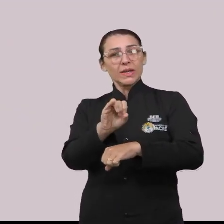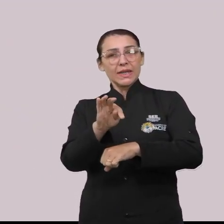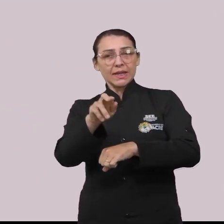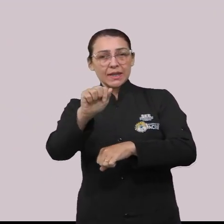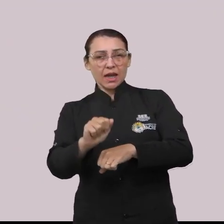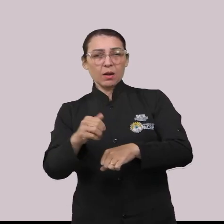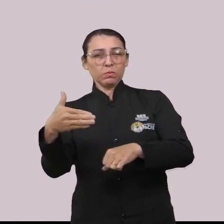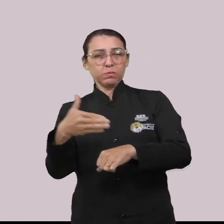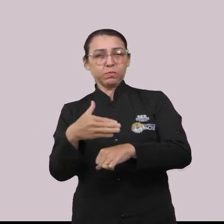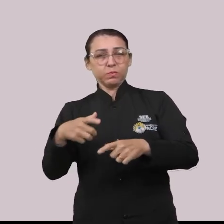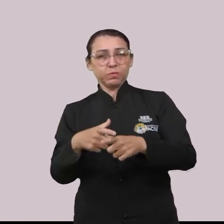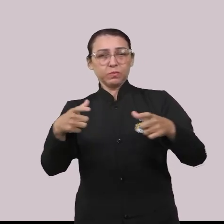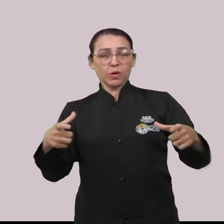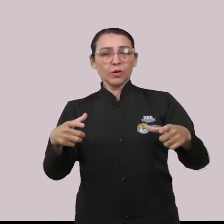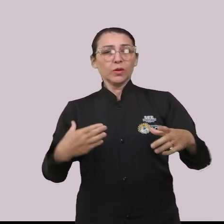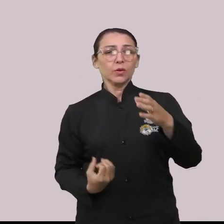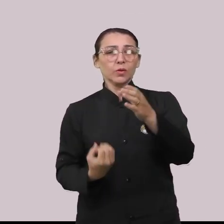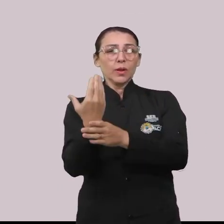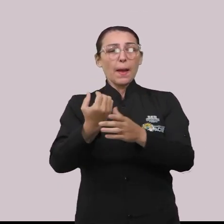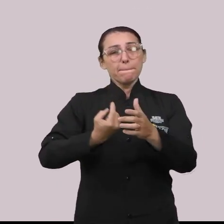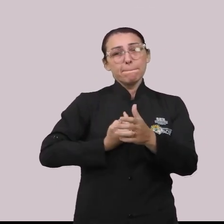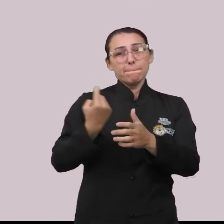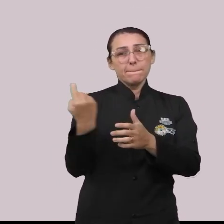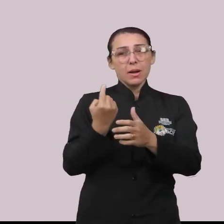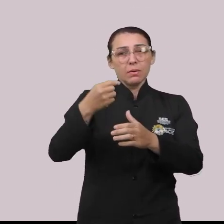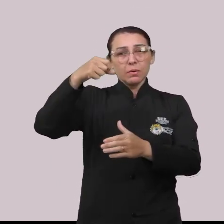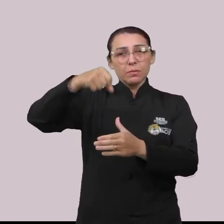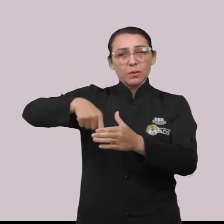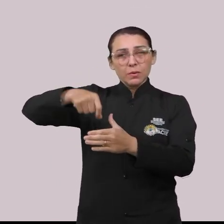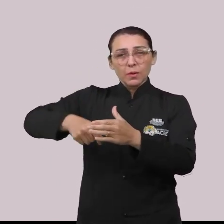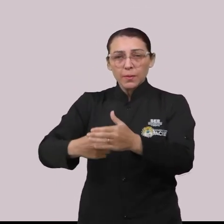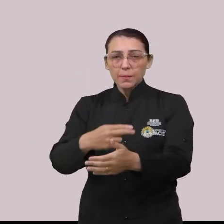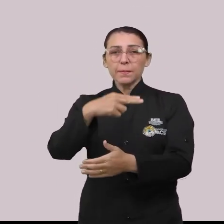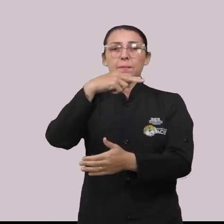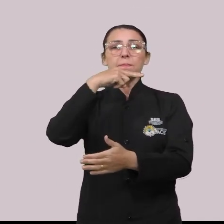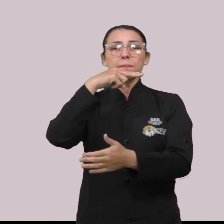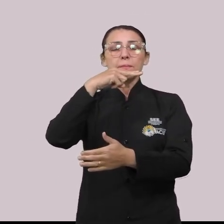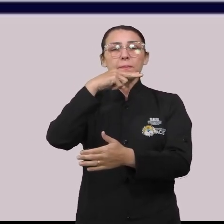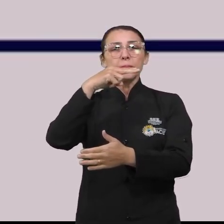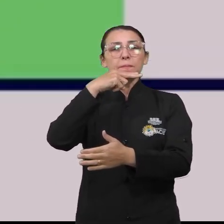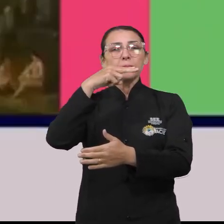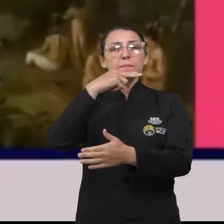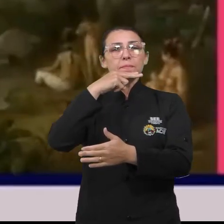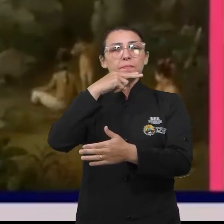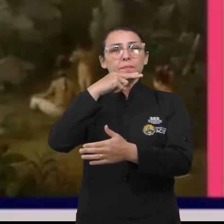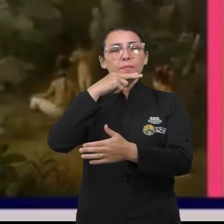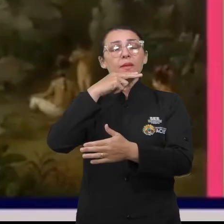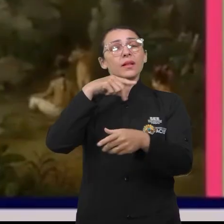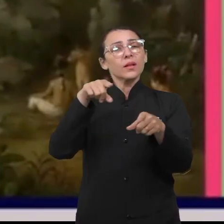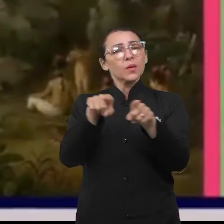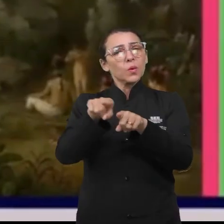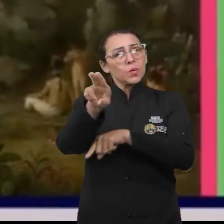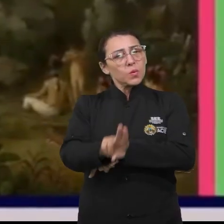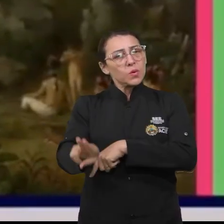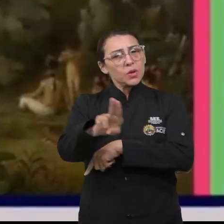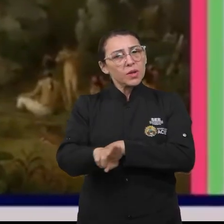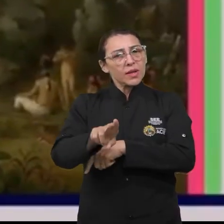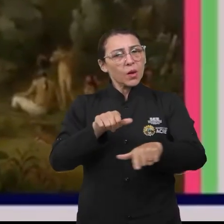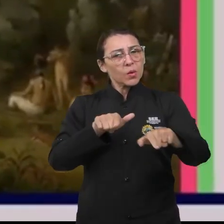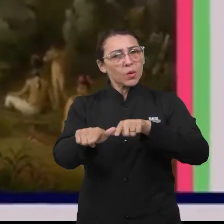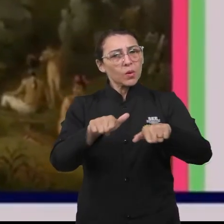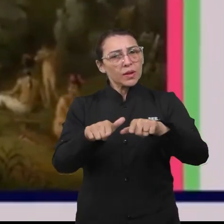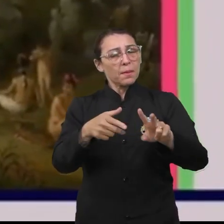mais intensa e surgiram as primeiras plantações de cana-de-açúcar. Nos engenhos era utilizada a mão de